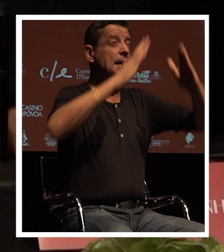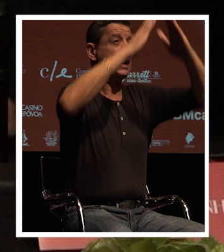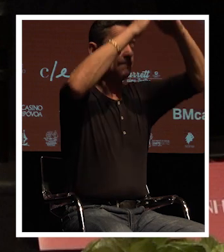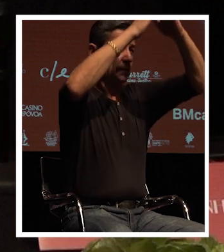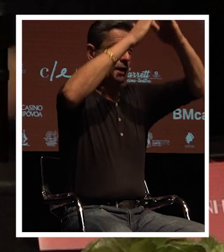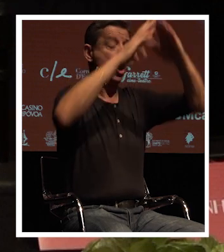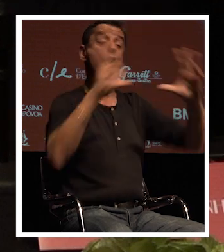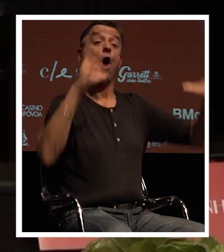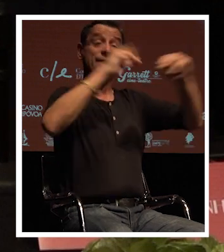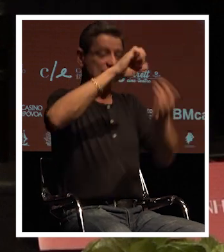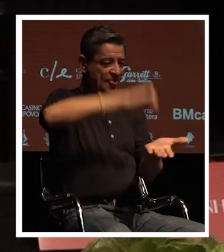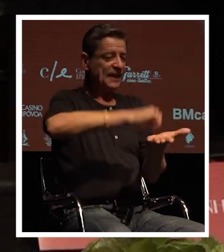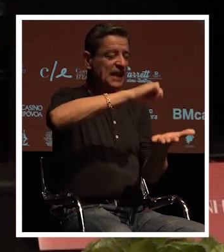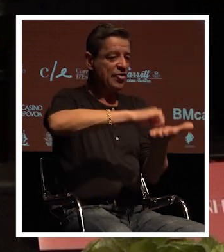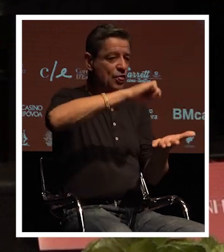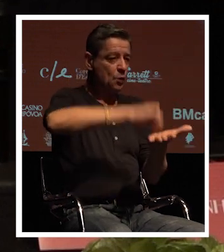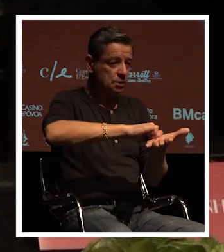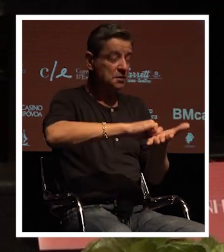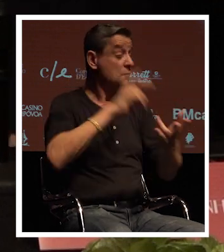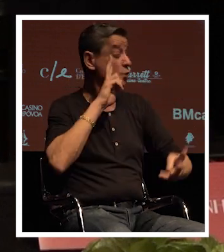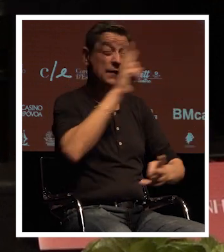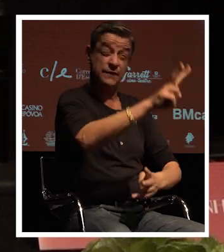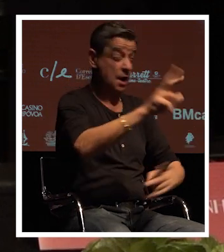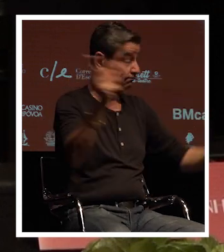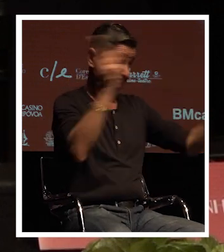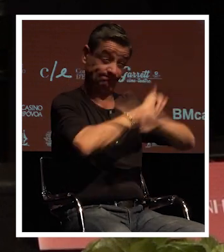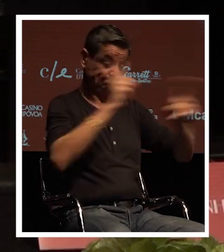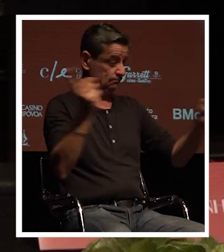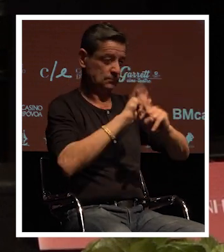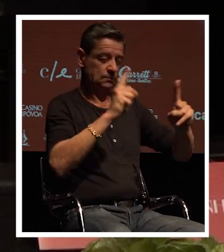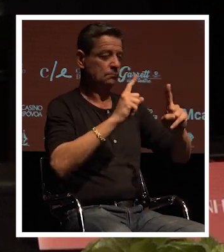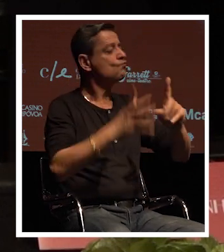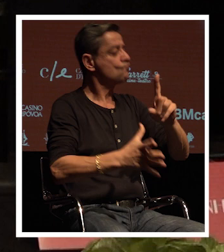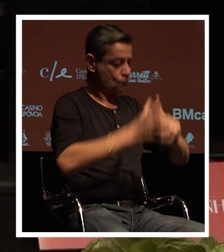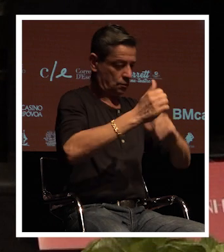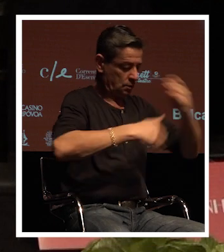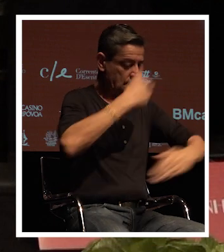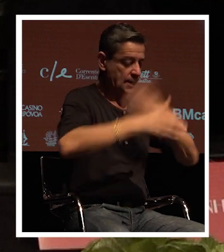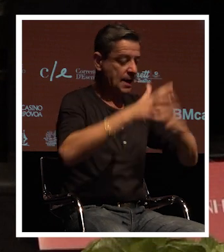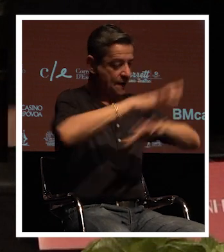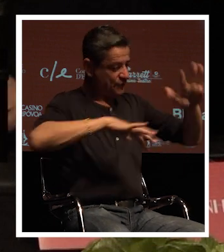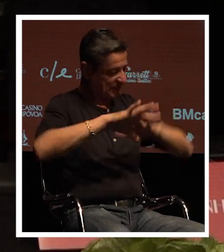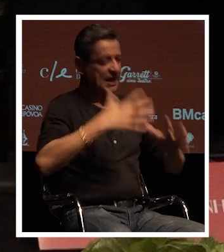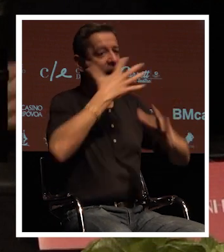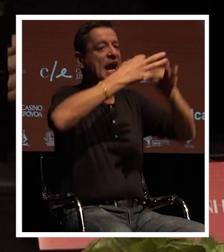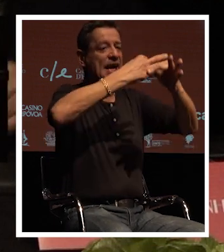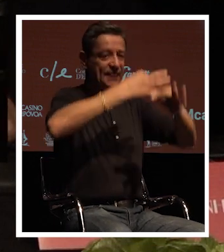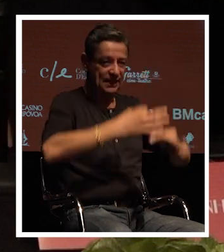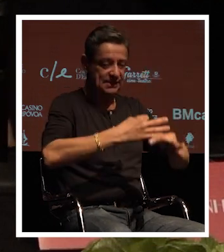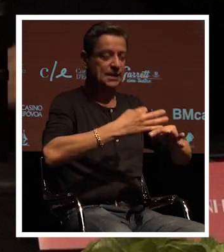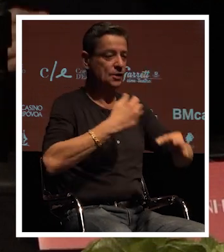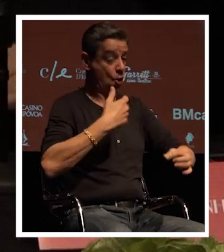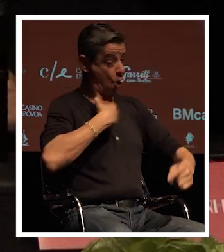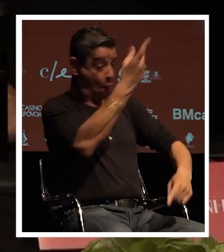as novas ditaduras são invisíveis extremamente eficazes pois fazem-nos acreditar que somos